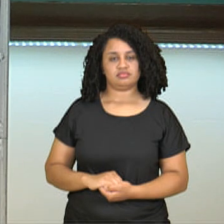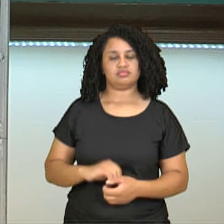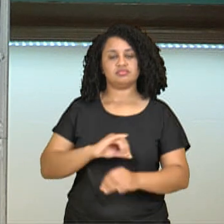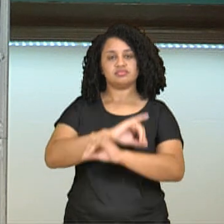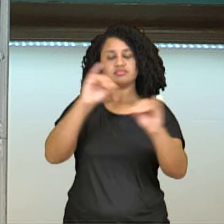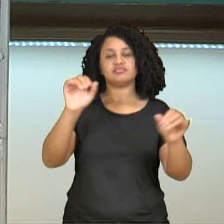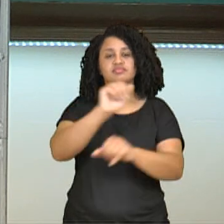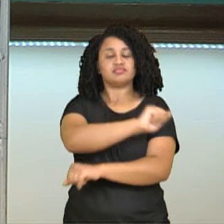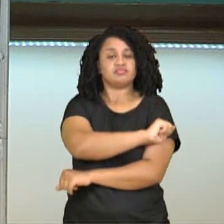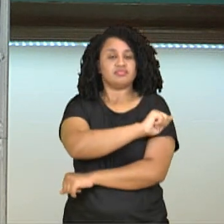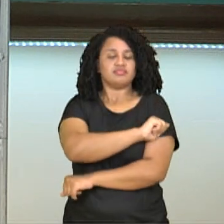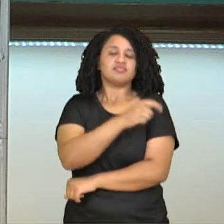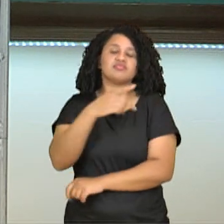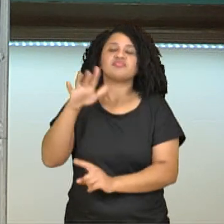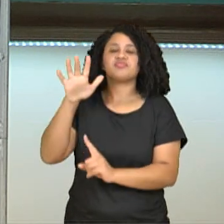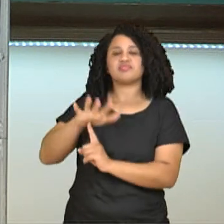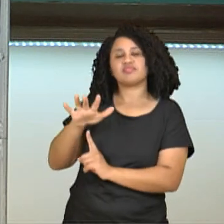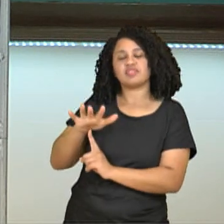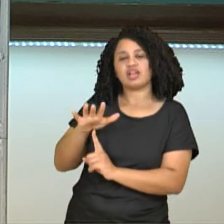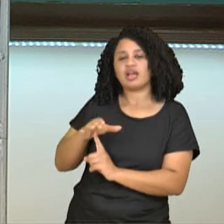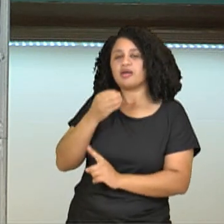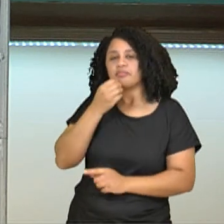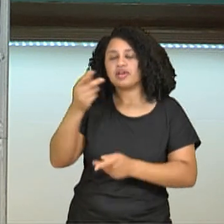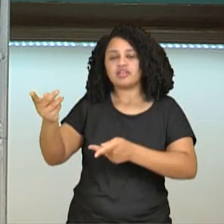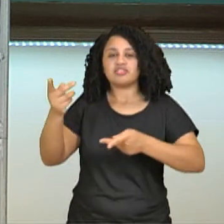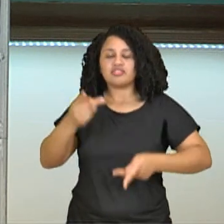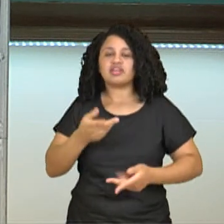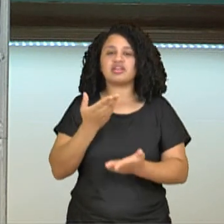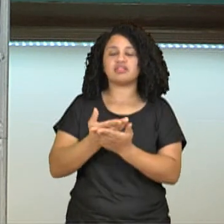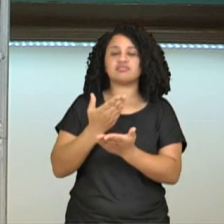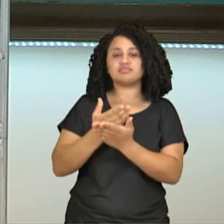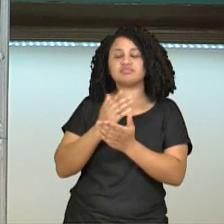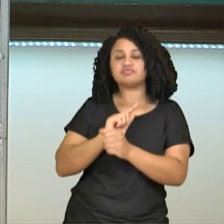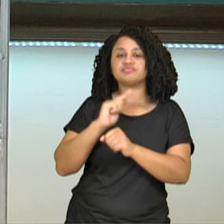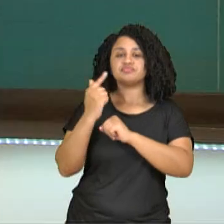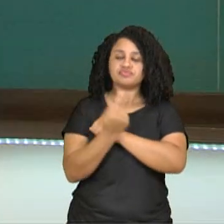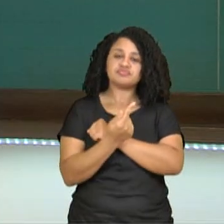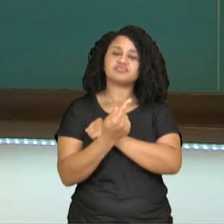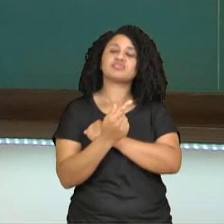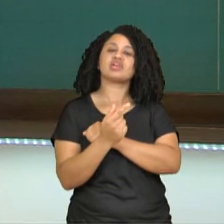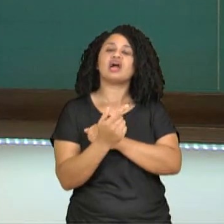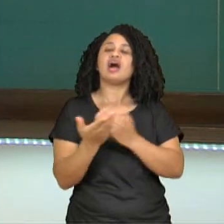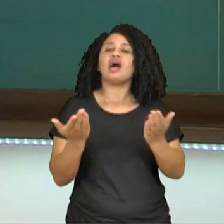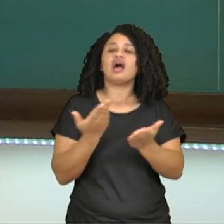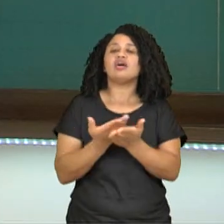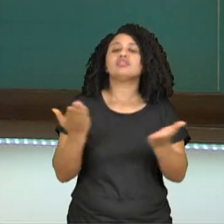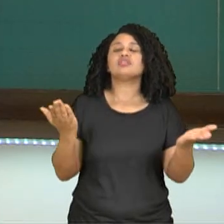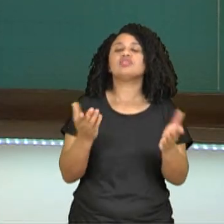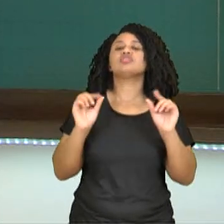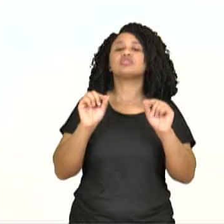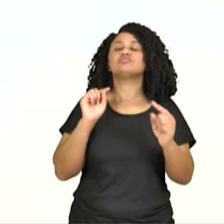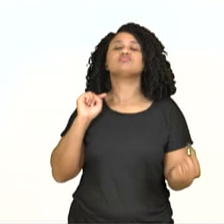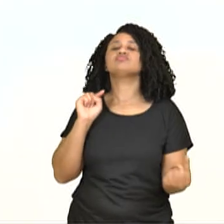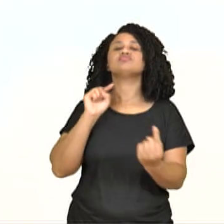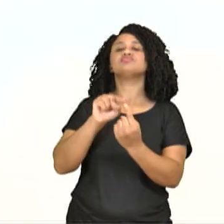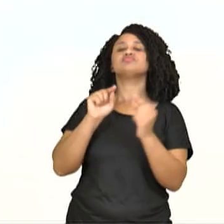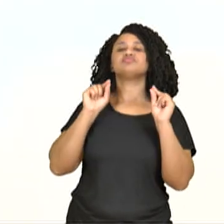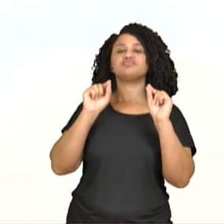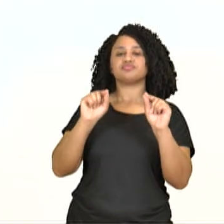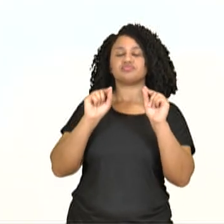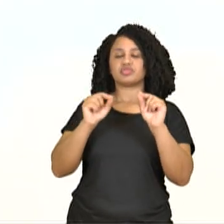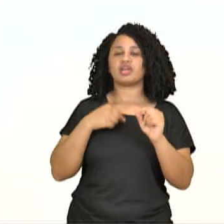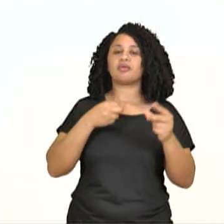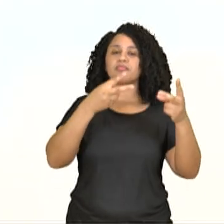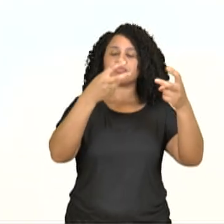Olá, estudante do estado do Paraná, bem-vindo à nossa aula de Geografia do programa Aula Paraná. Nossa aula de hoje traz como objetivos identificar